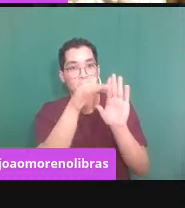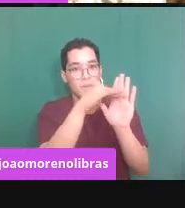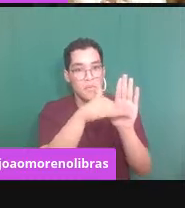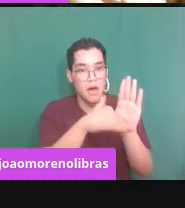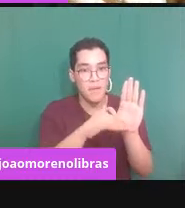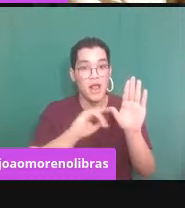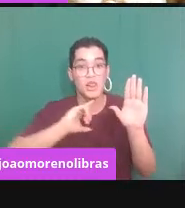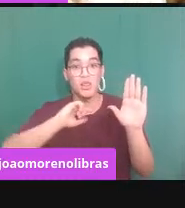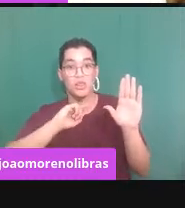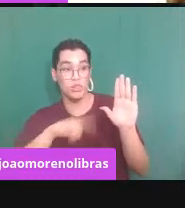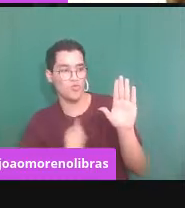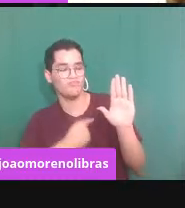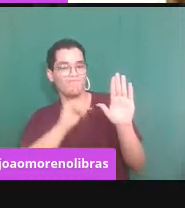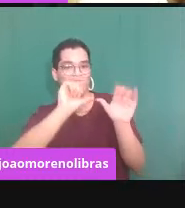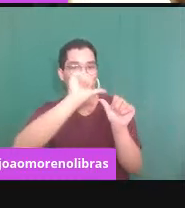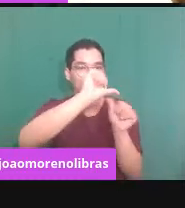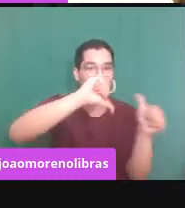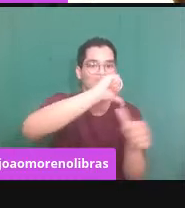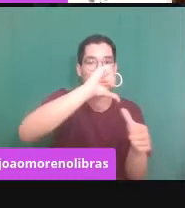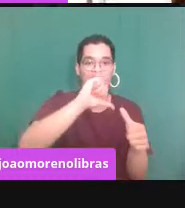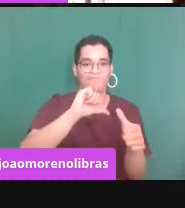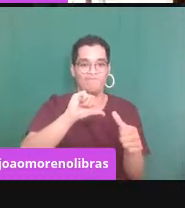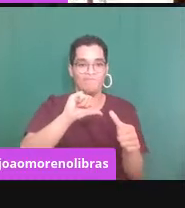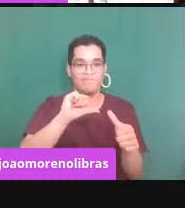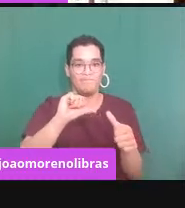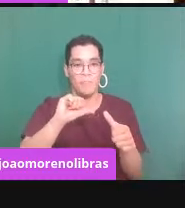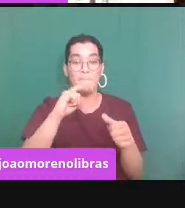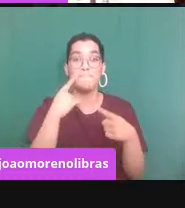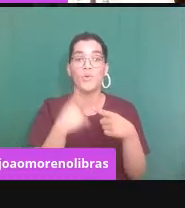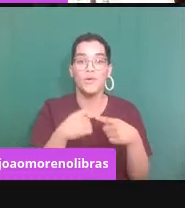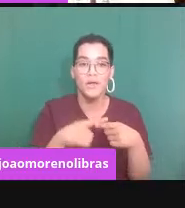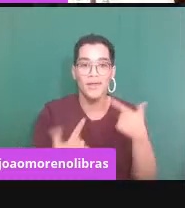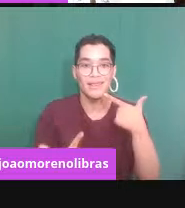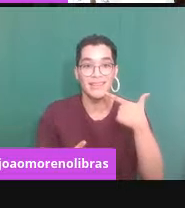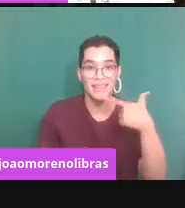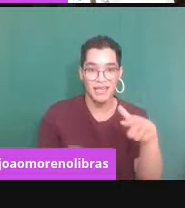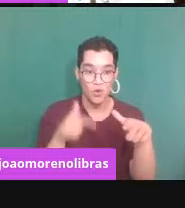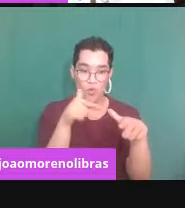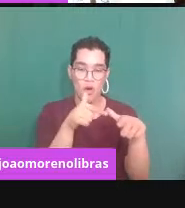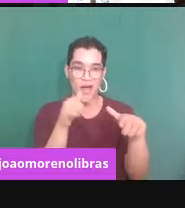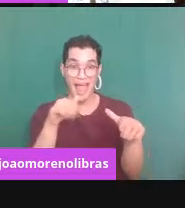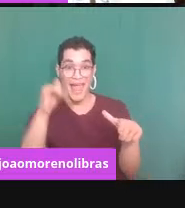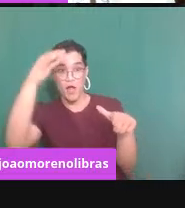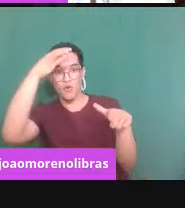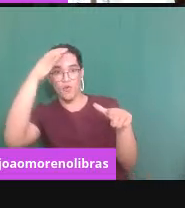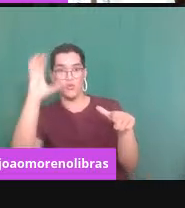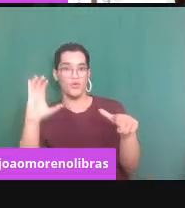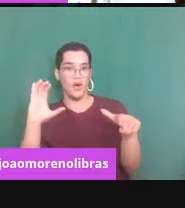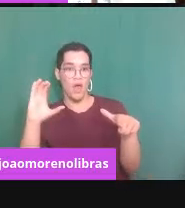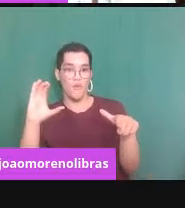vista cultural, né, em que nós também podemos olhar toda uma visão